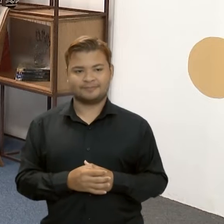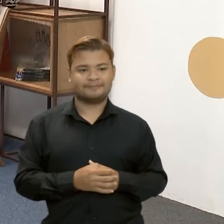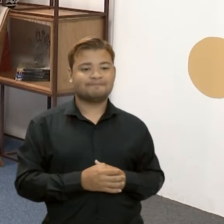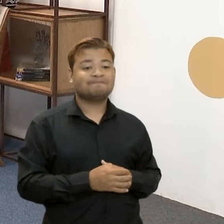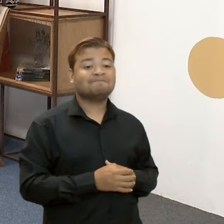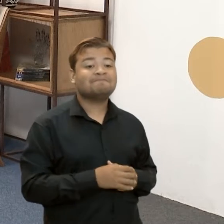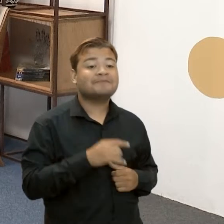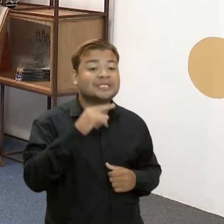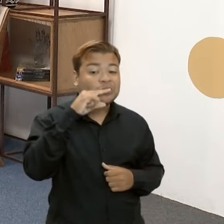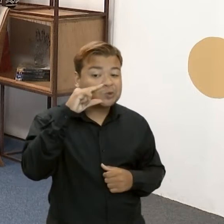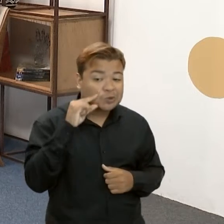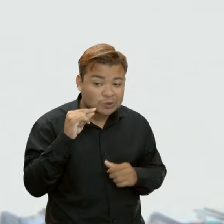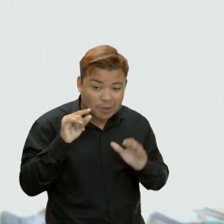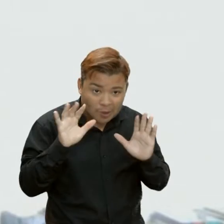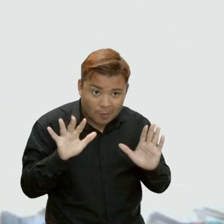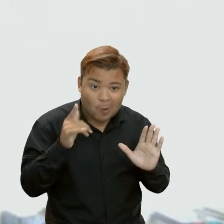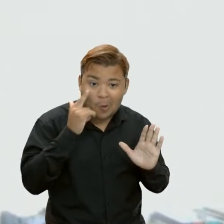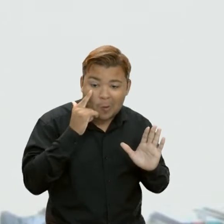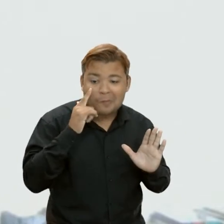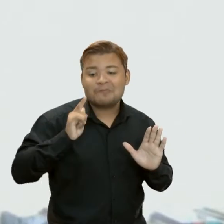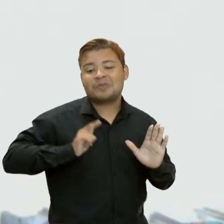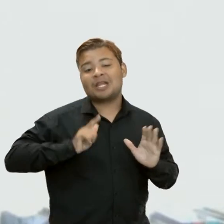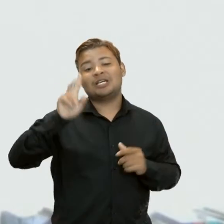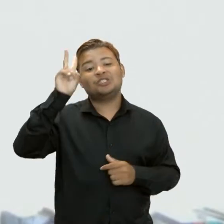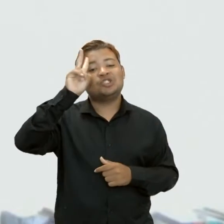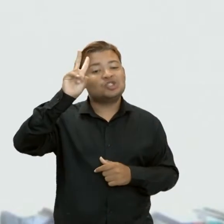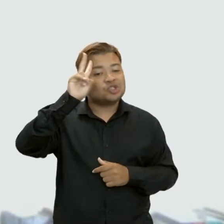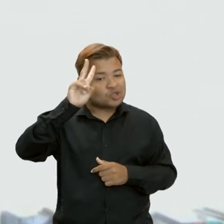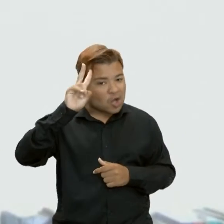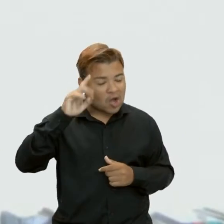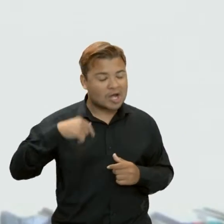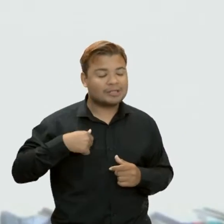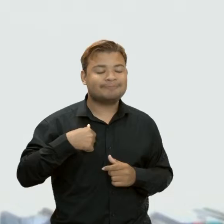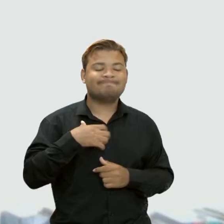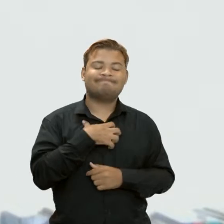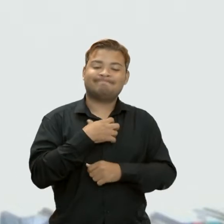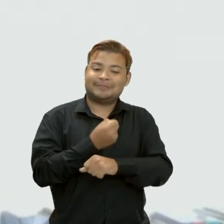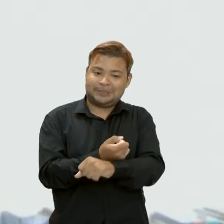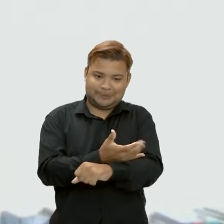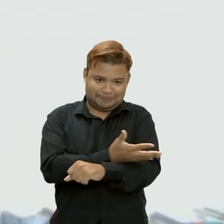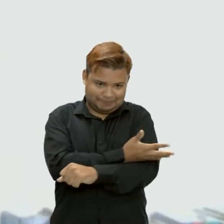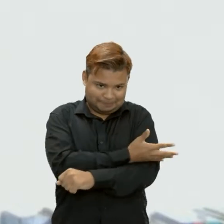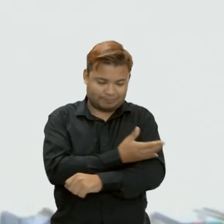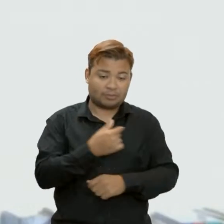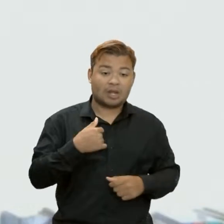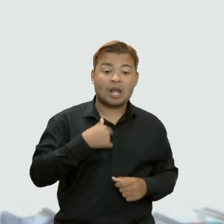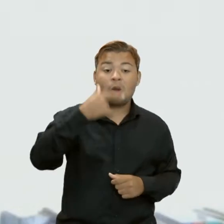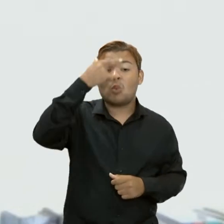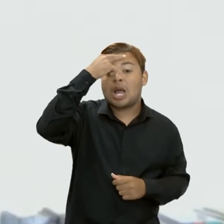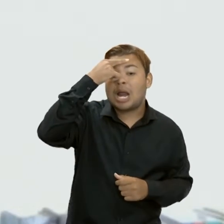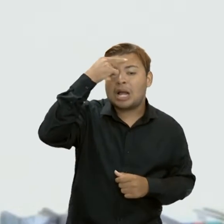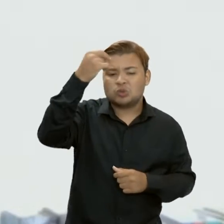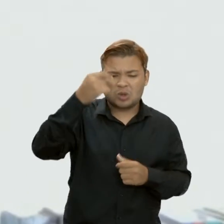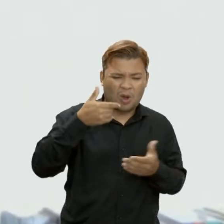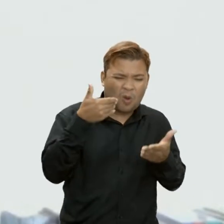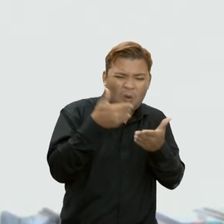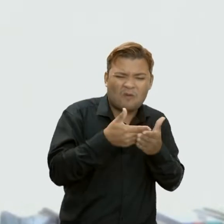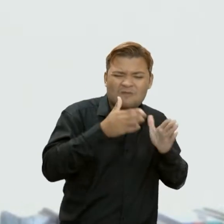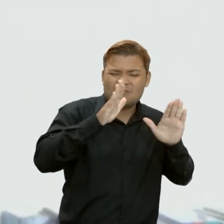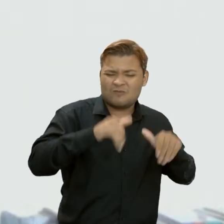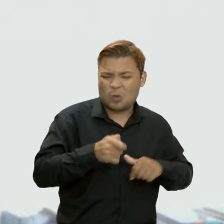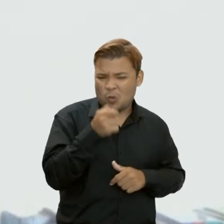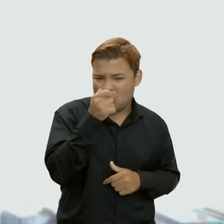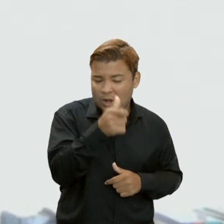Janaína, é uma história que me emociona mesmo. Ao final da minha graduação, eu já tinha um